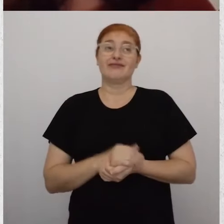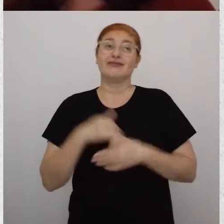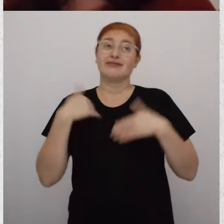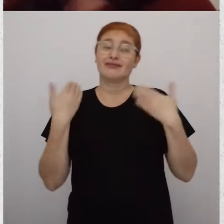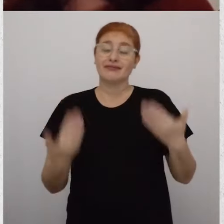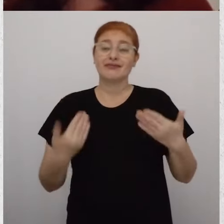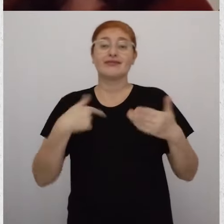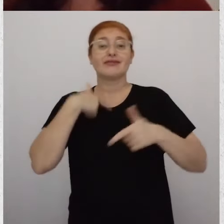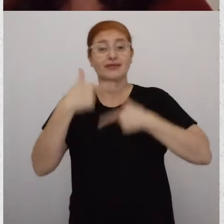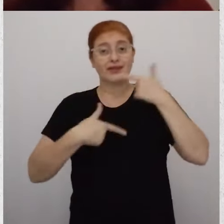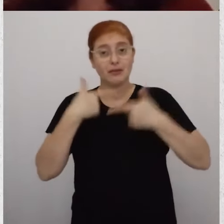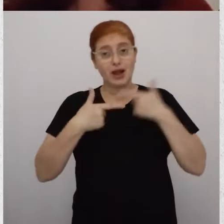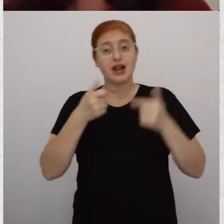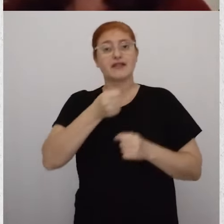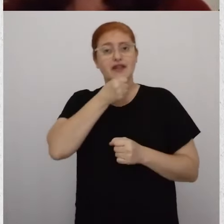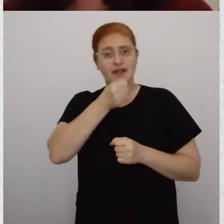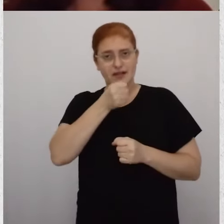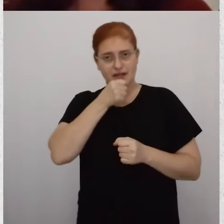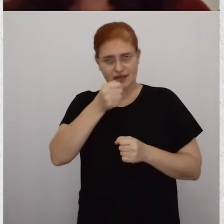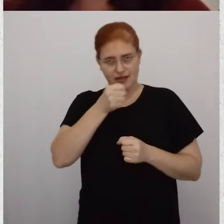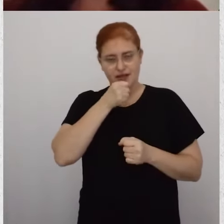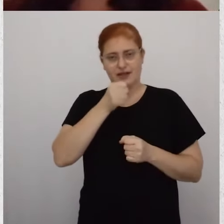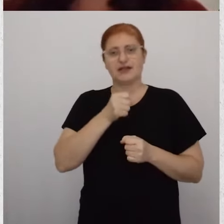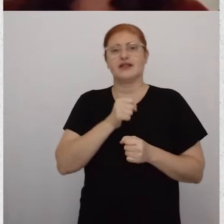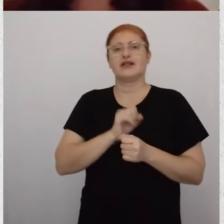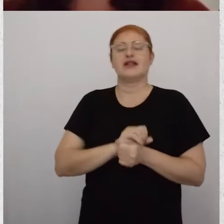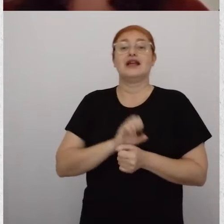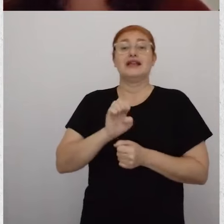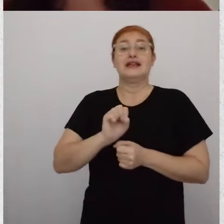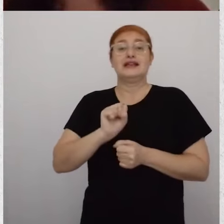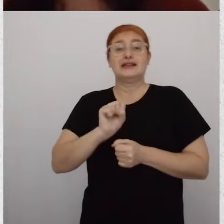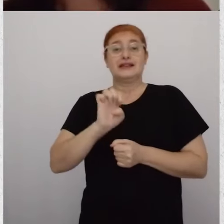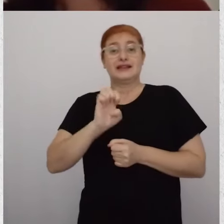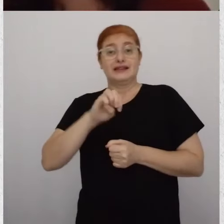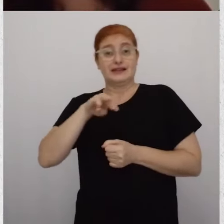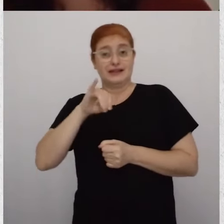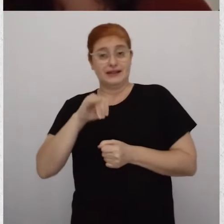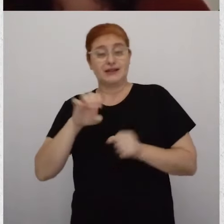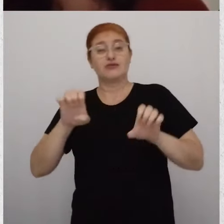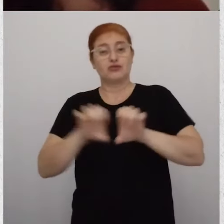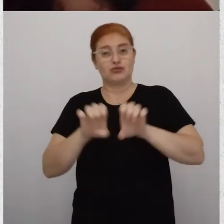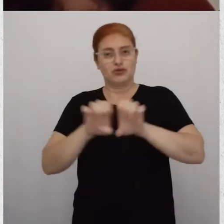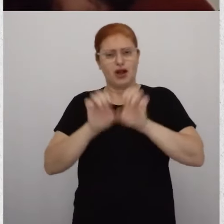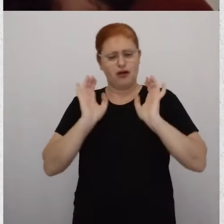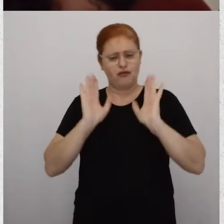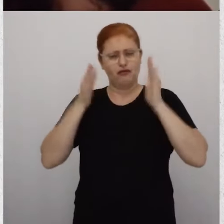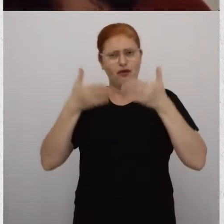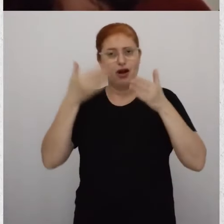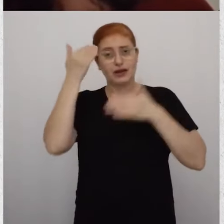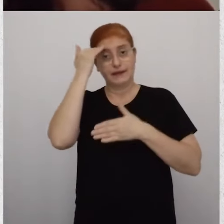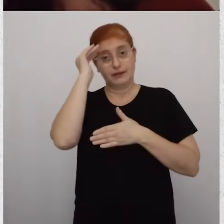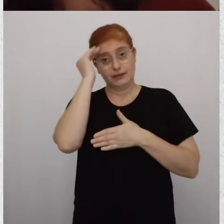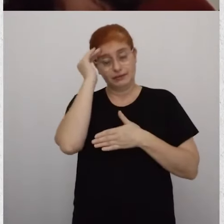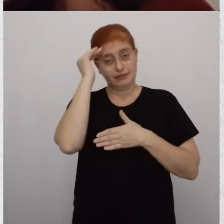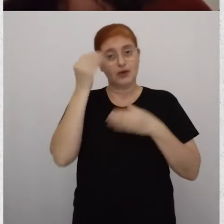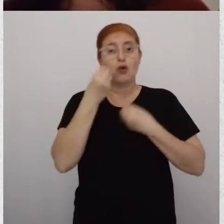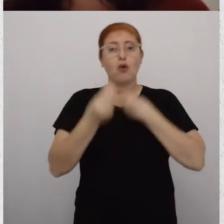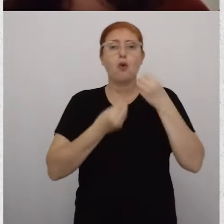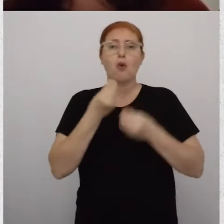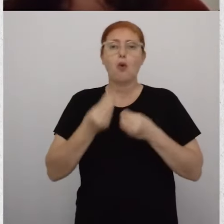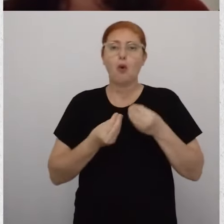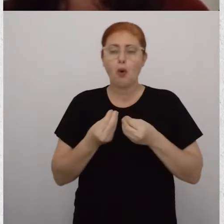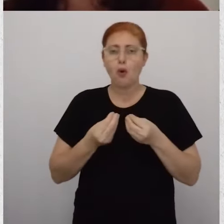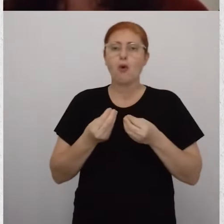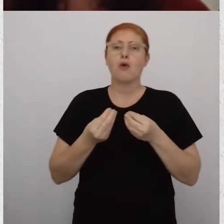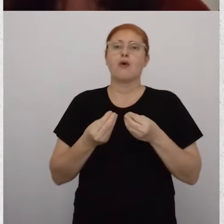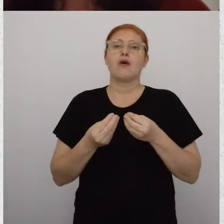Eu trabalhei com entrevistas semi-estruturadas, né, que estavam muito focadas em entender como as militantes